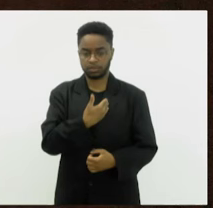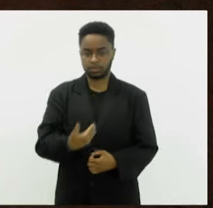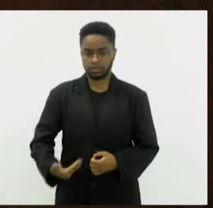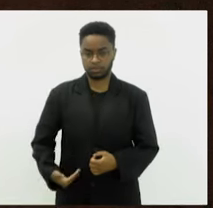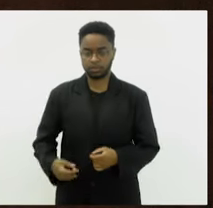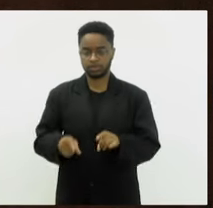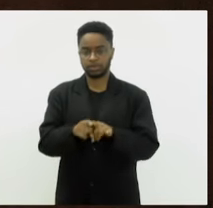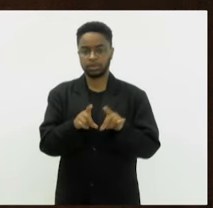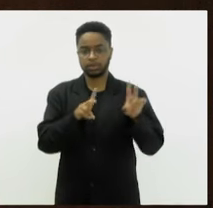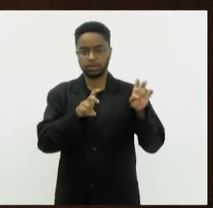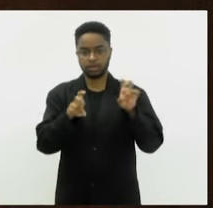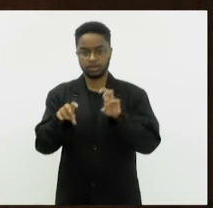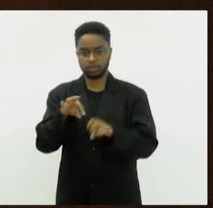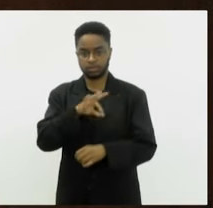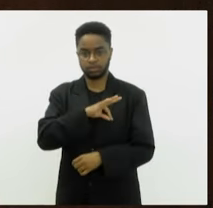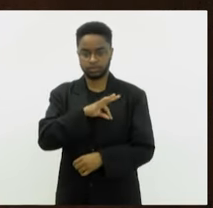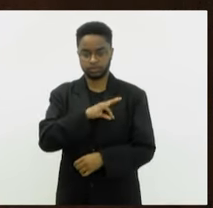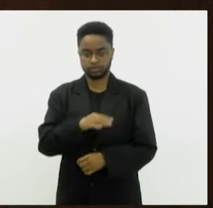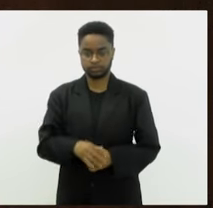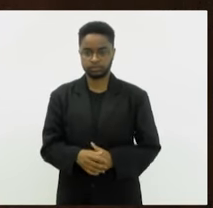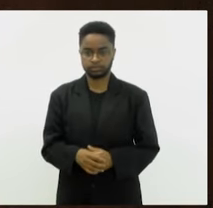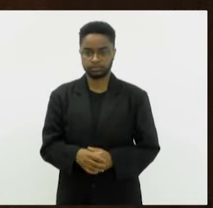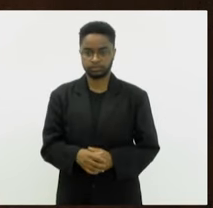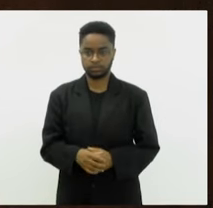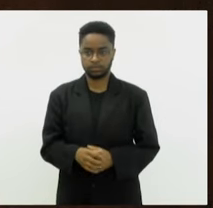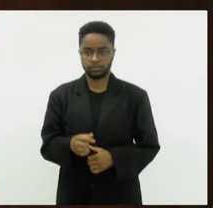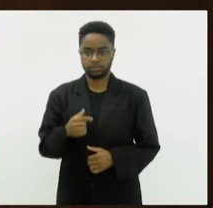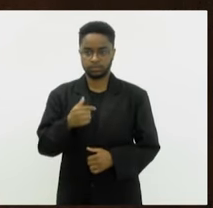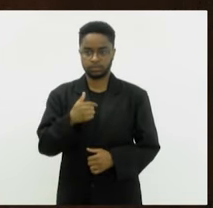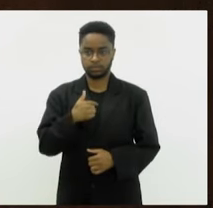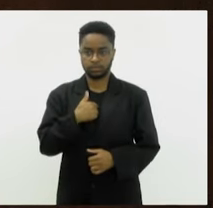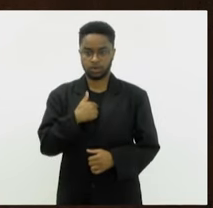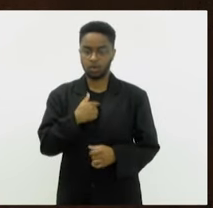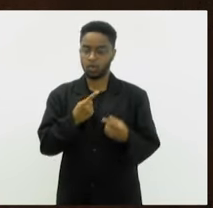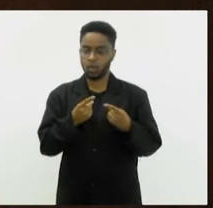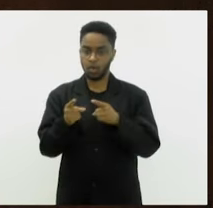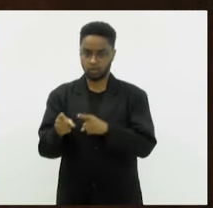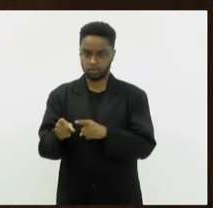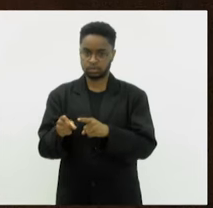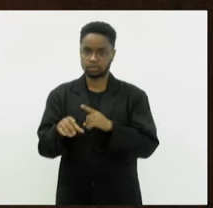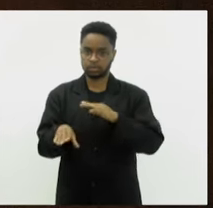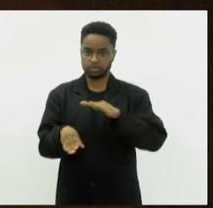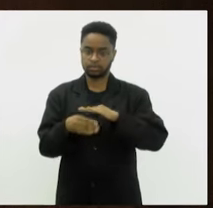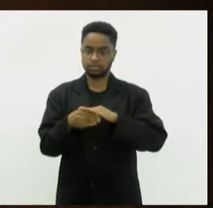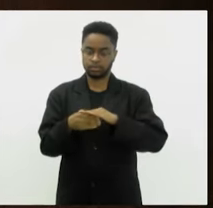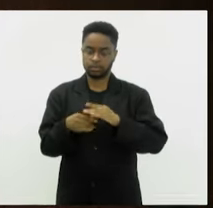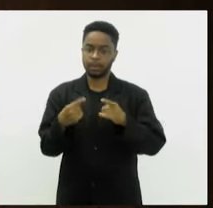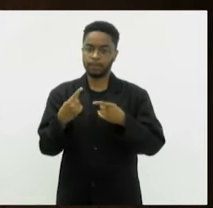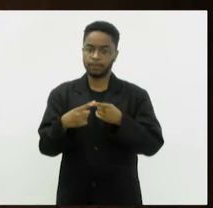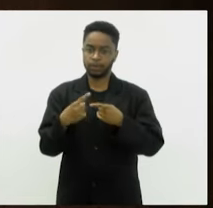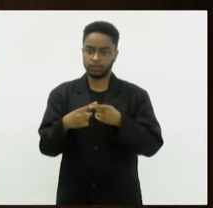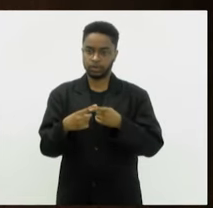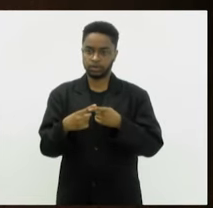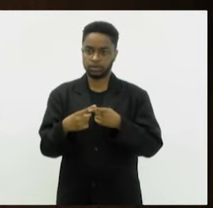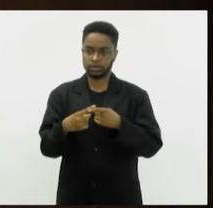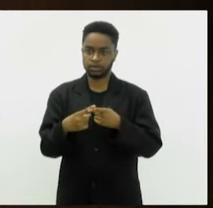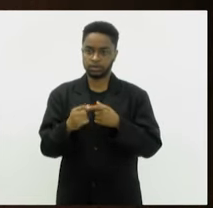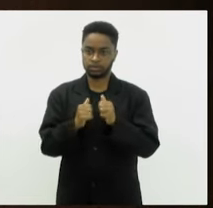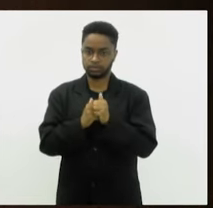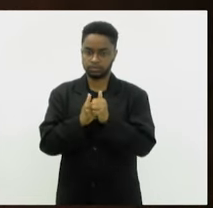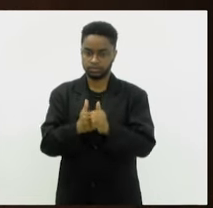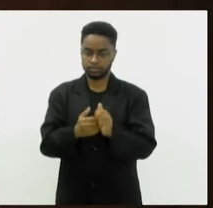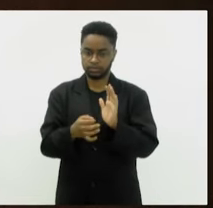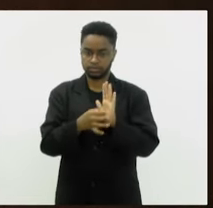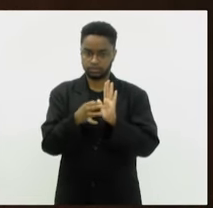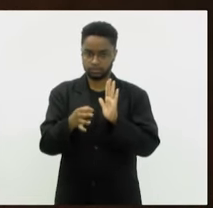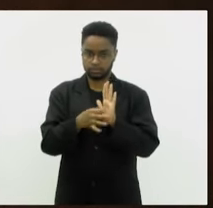e Assuntos de Polícia. Eu estou caminhando o contrário, tá. Porque ele acompanhou o parecer